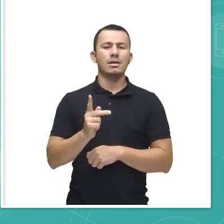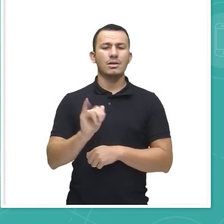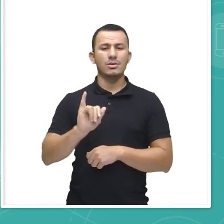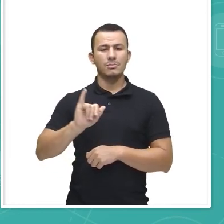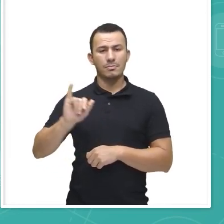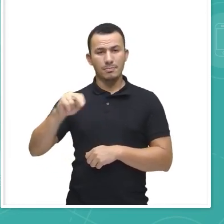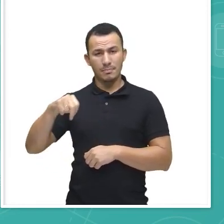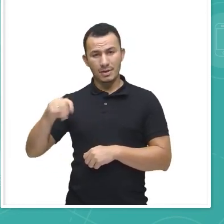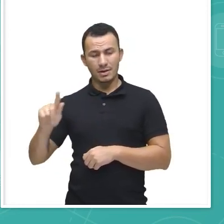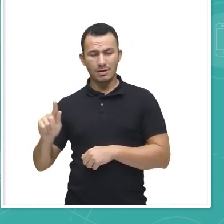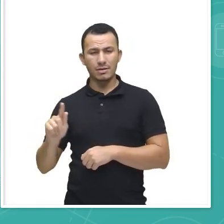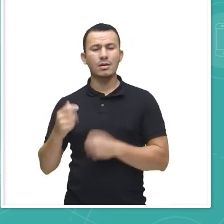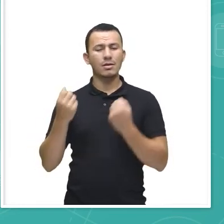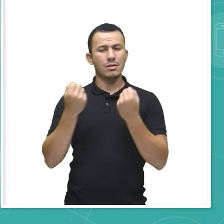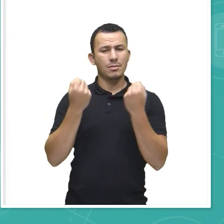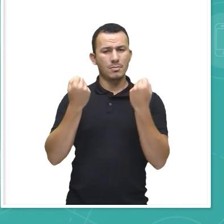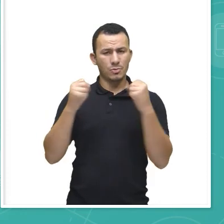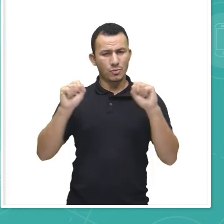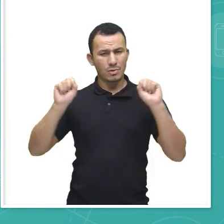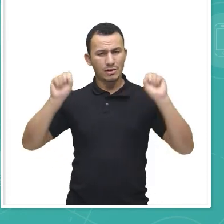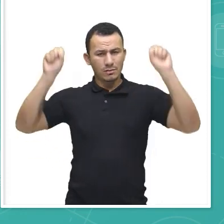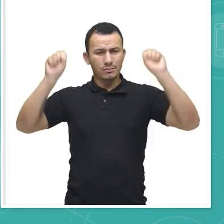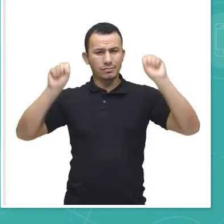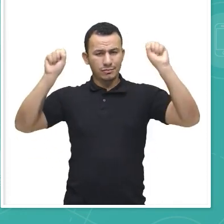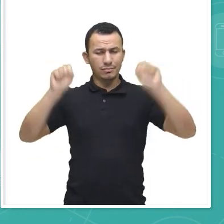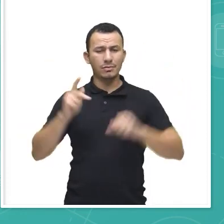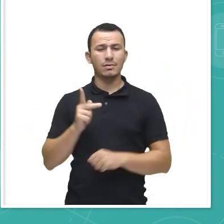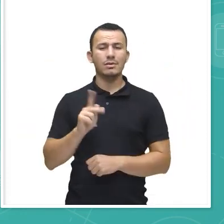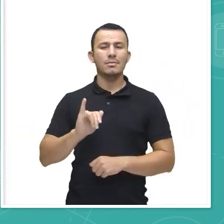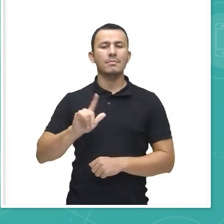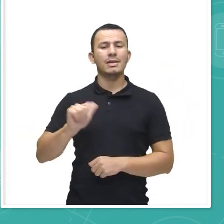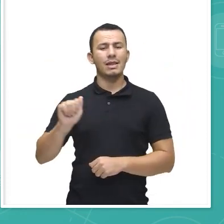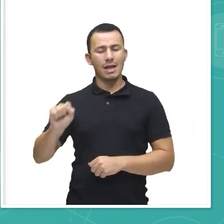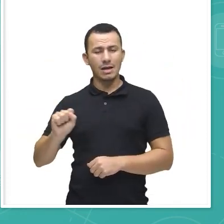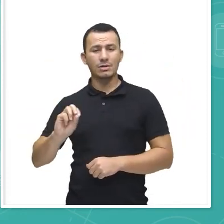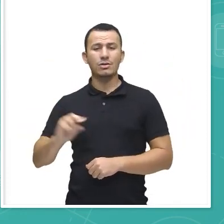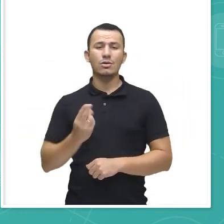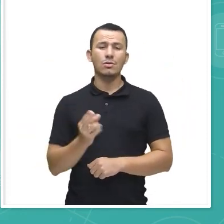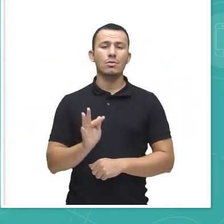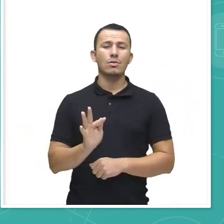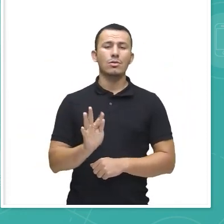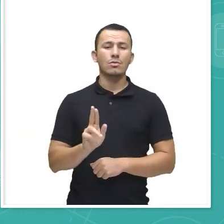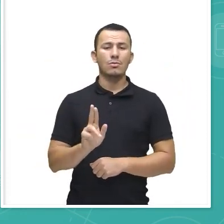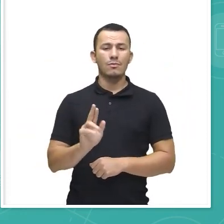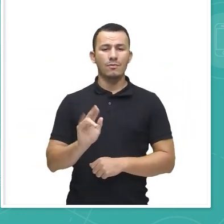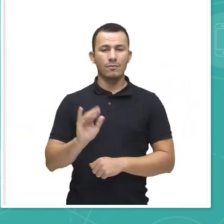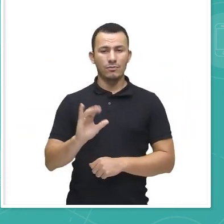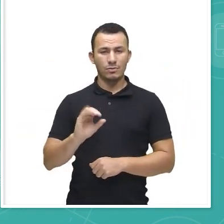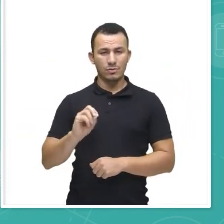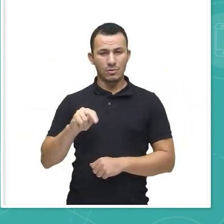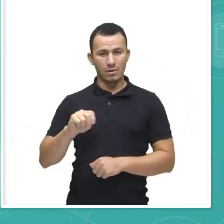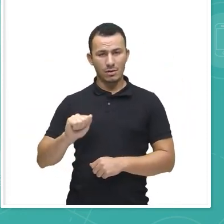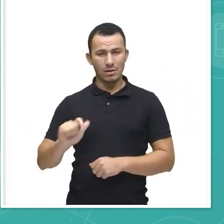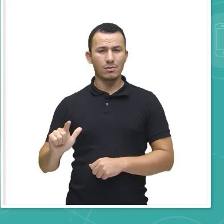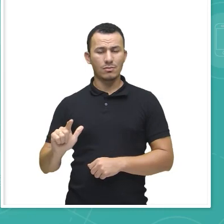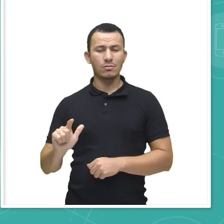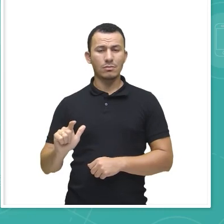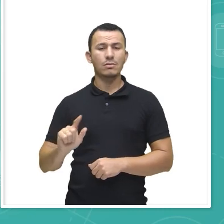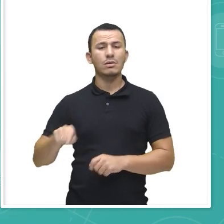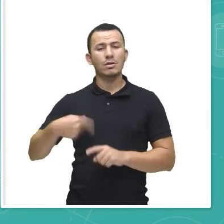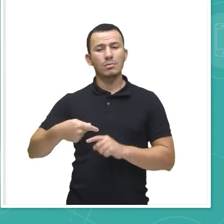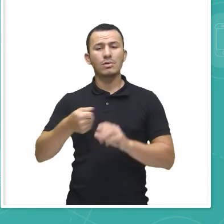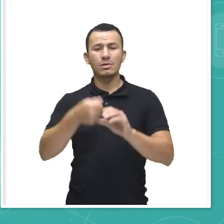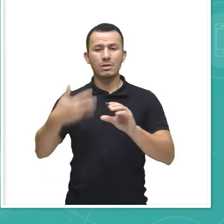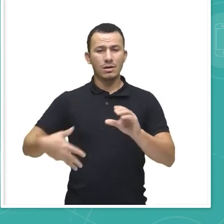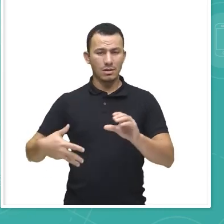musculação, pilates e ginástica funcional. Então, vocês teriam que escolher uma dessas aí e aí descrever as